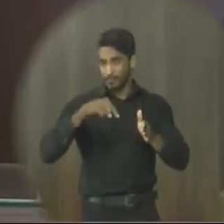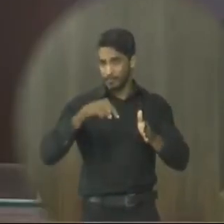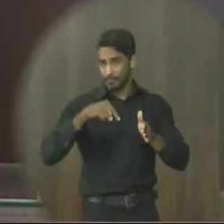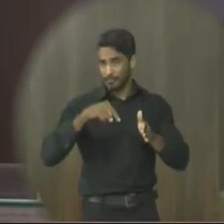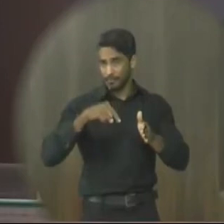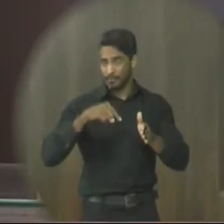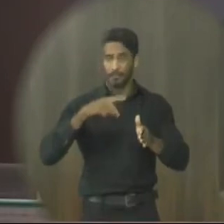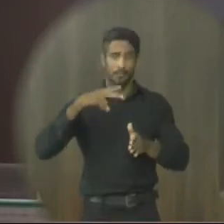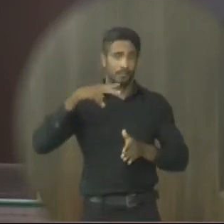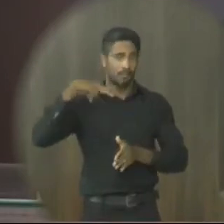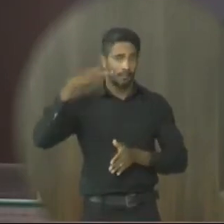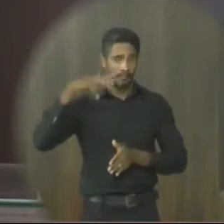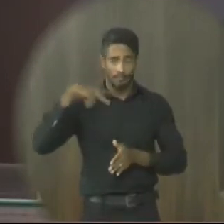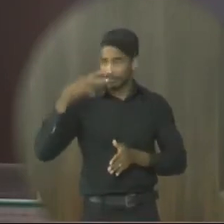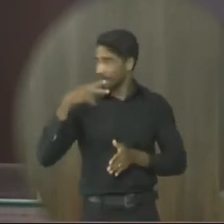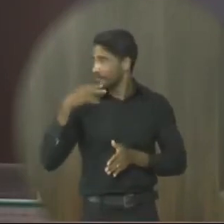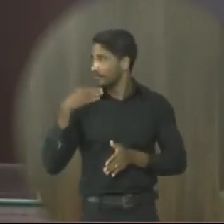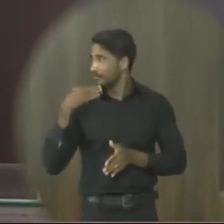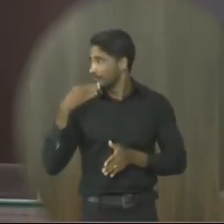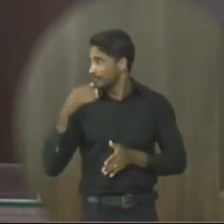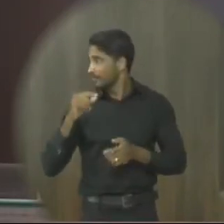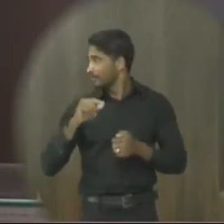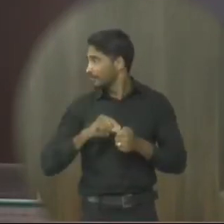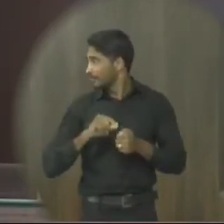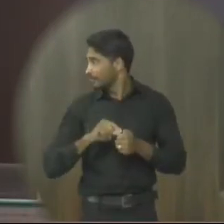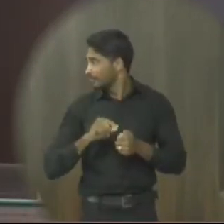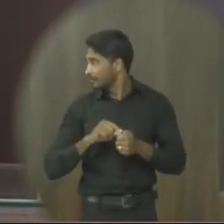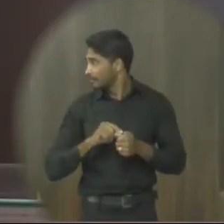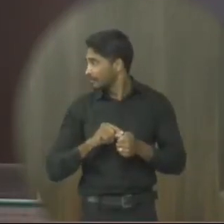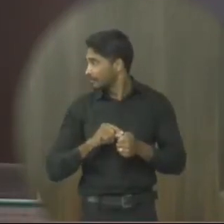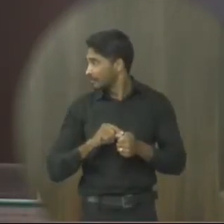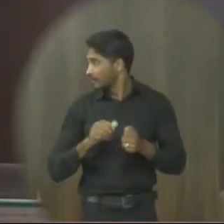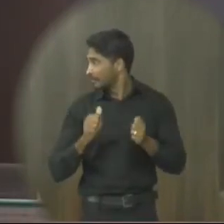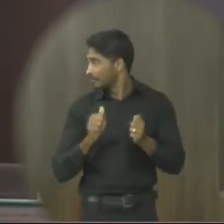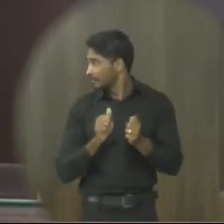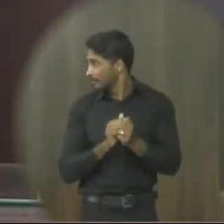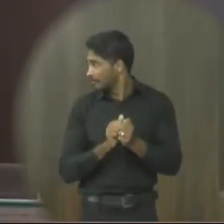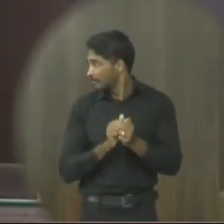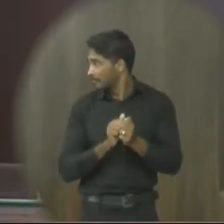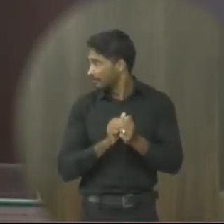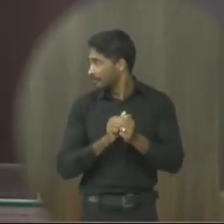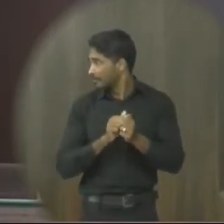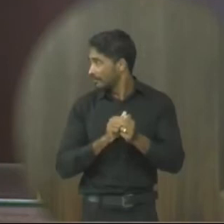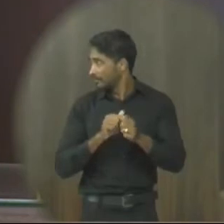com essa vereadora, solicitando-se providência junto ao Poder Executivo,